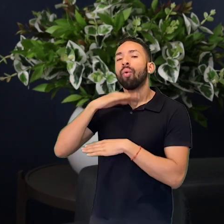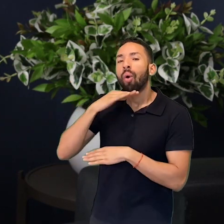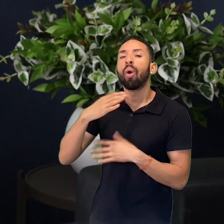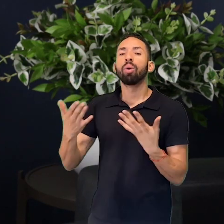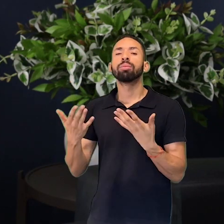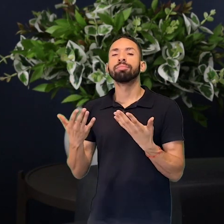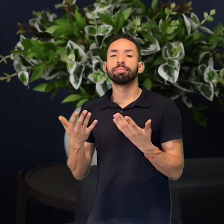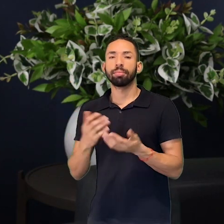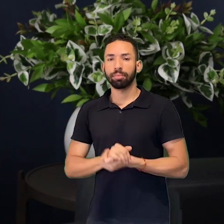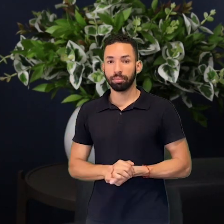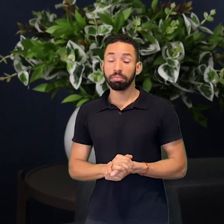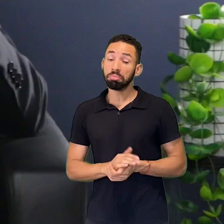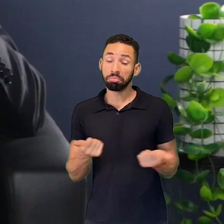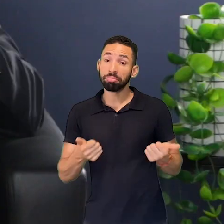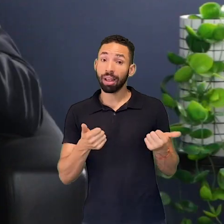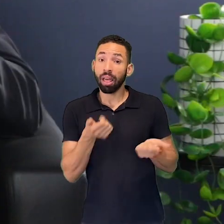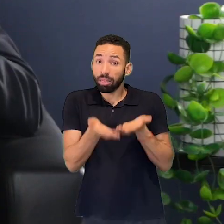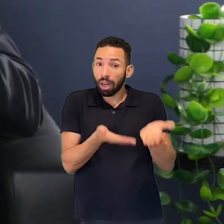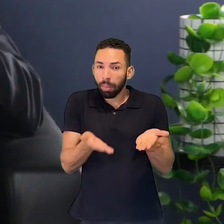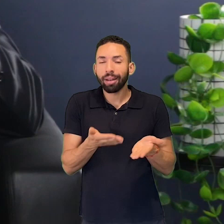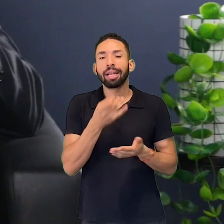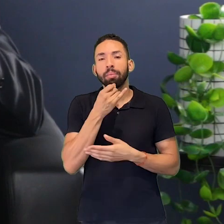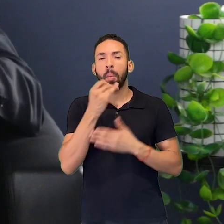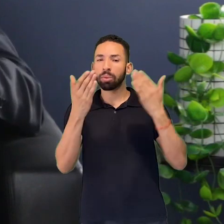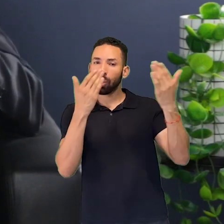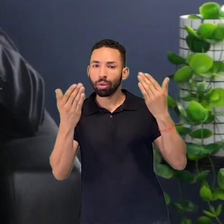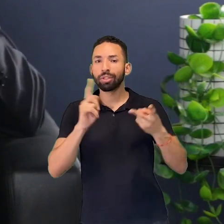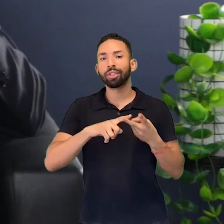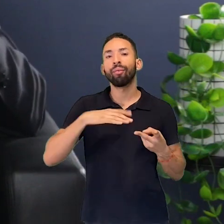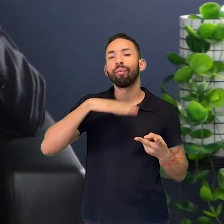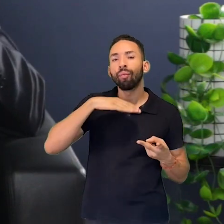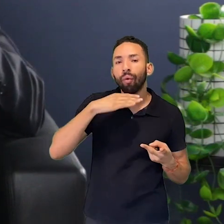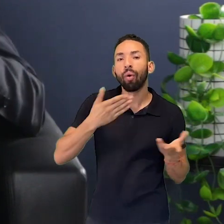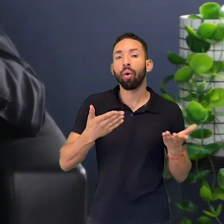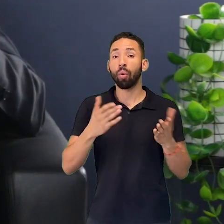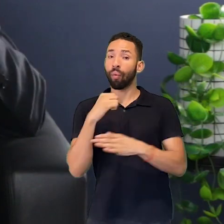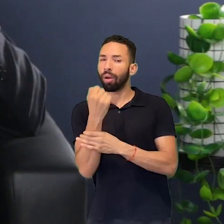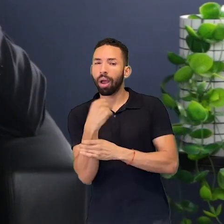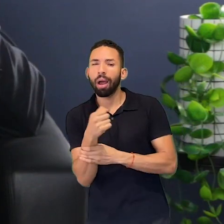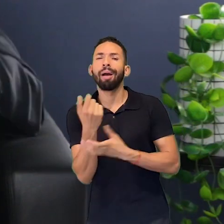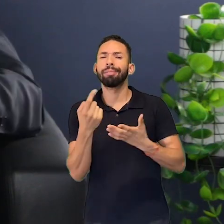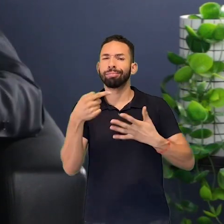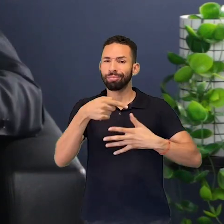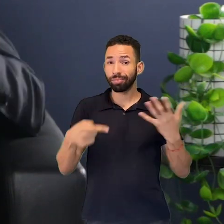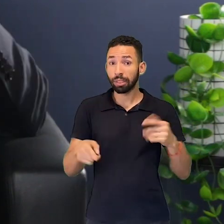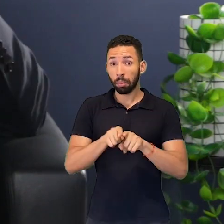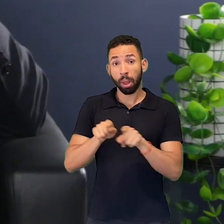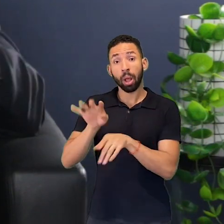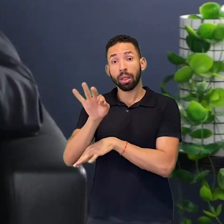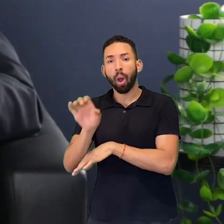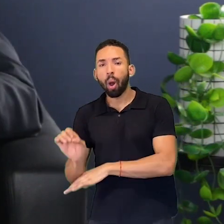psicologia, fonoaudiologia? Essas terapias, como psicologia, fonoaudiologia,